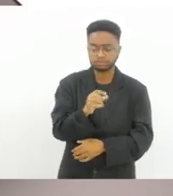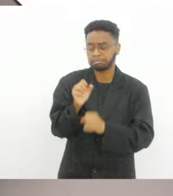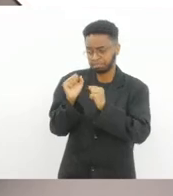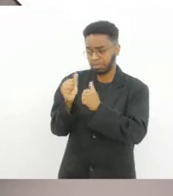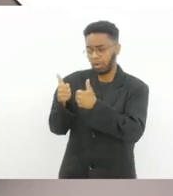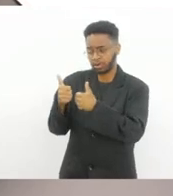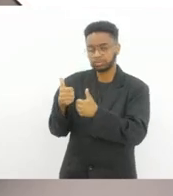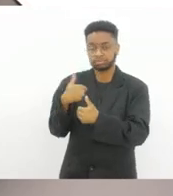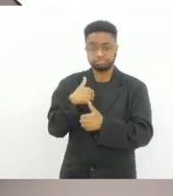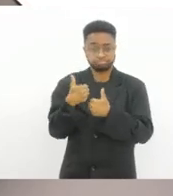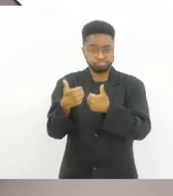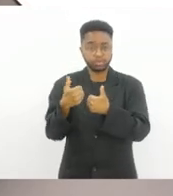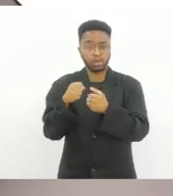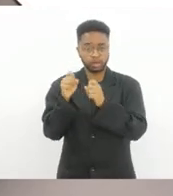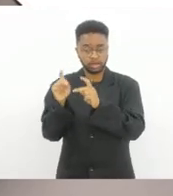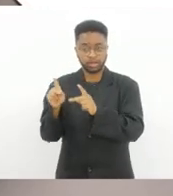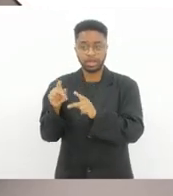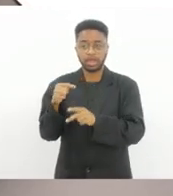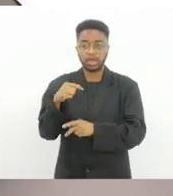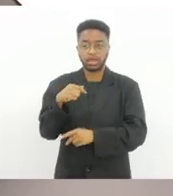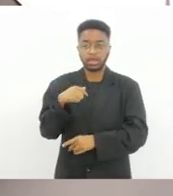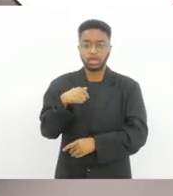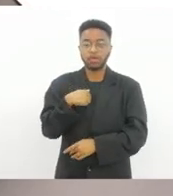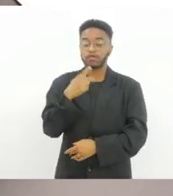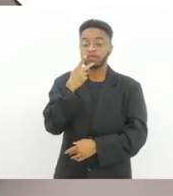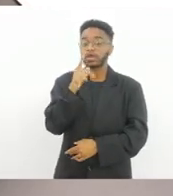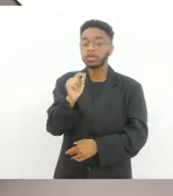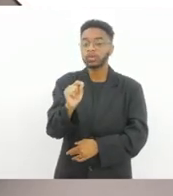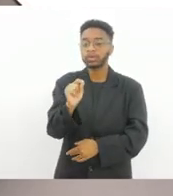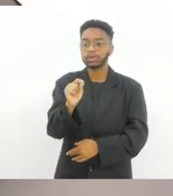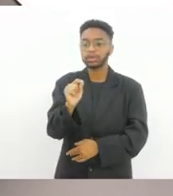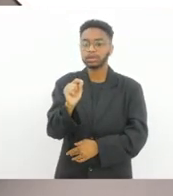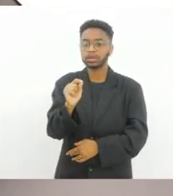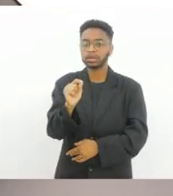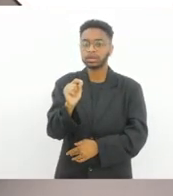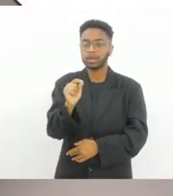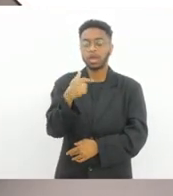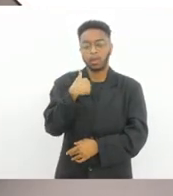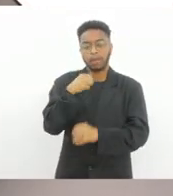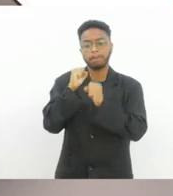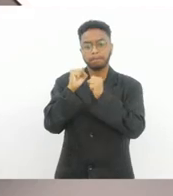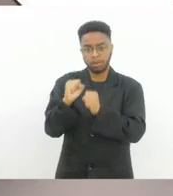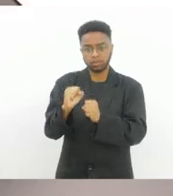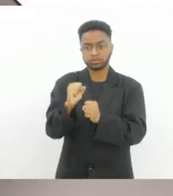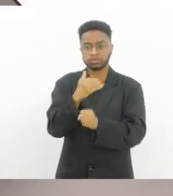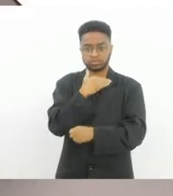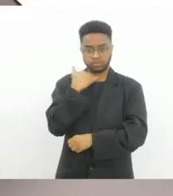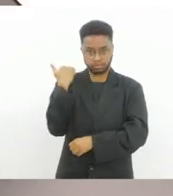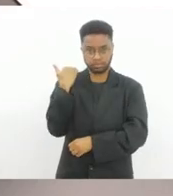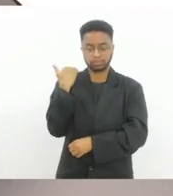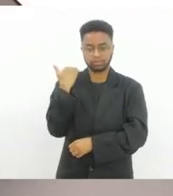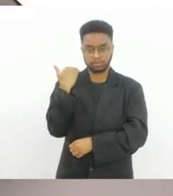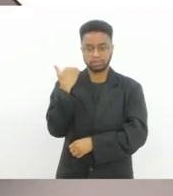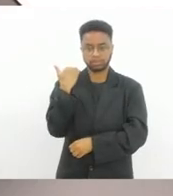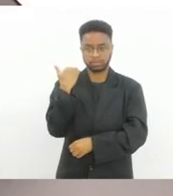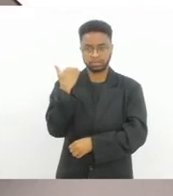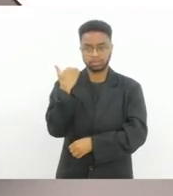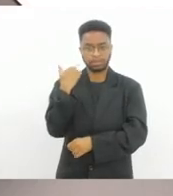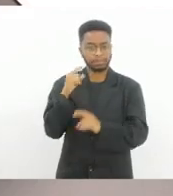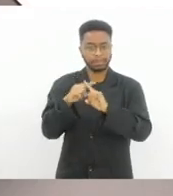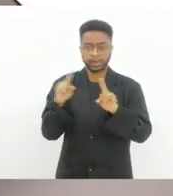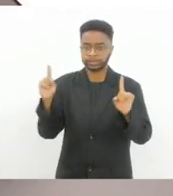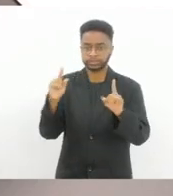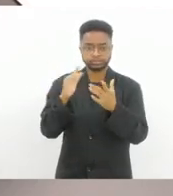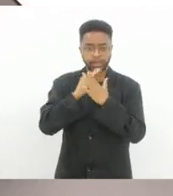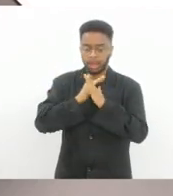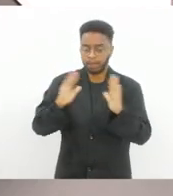tá bom, tá, você fica. Aí eu falei assim, eu morro. Entendeu? Foi o basta.